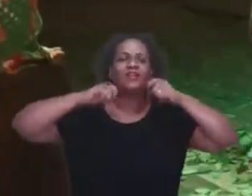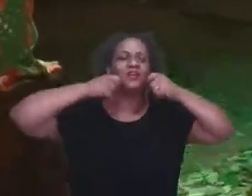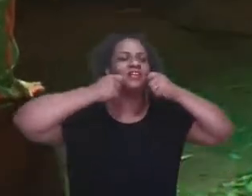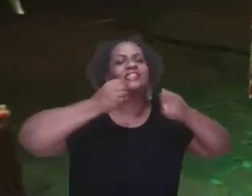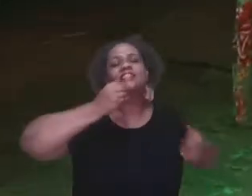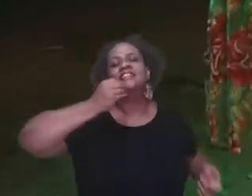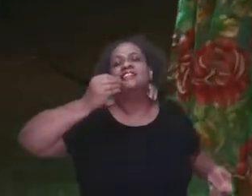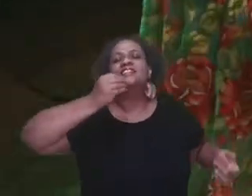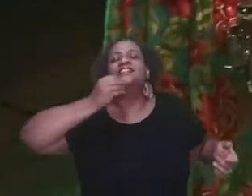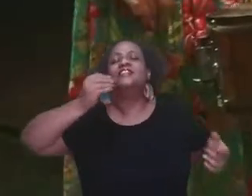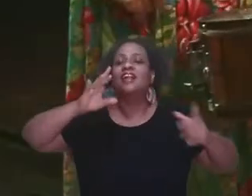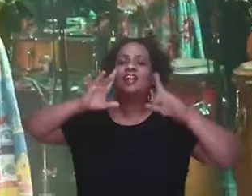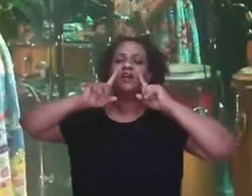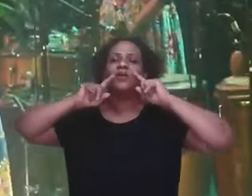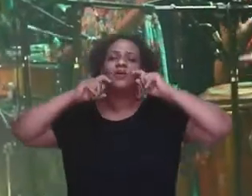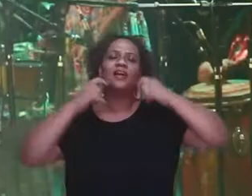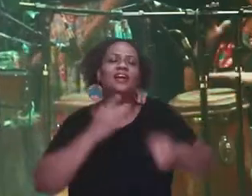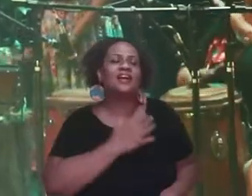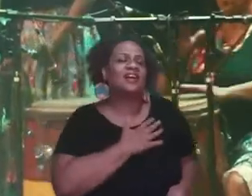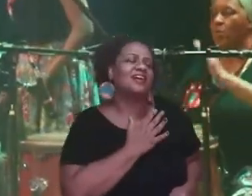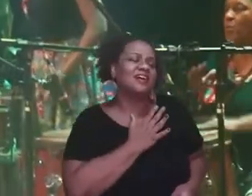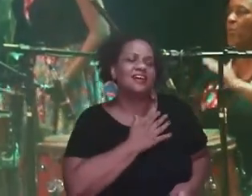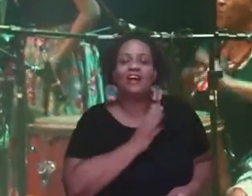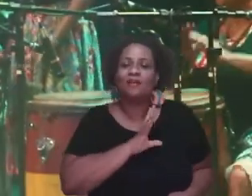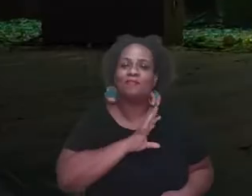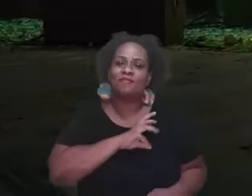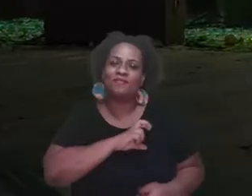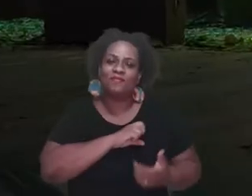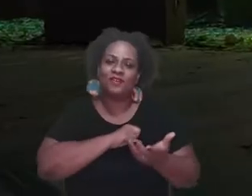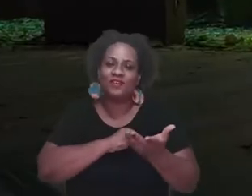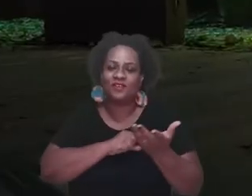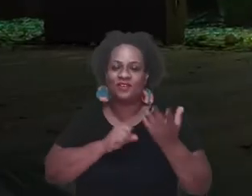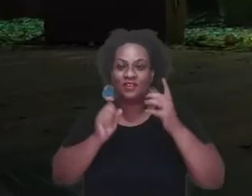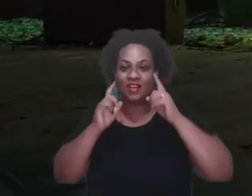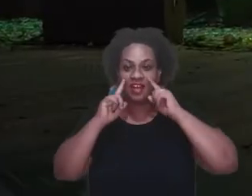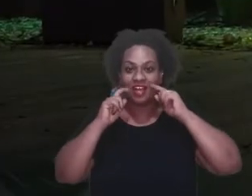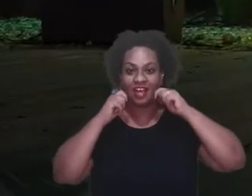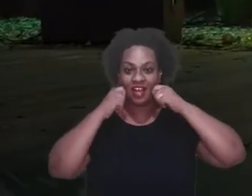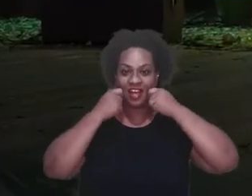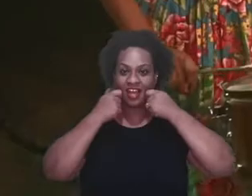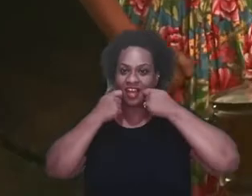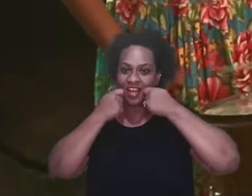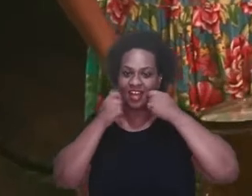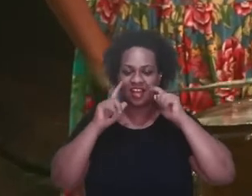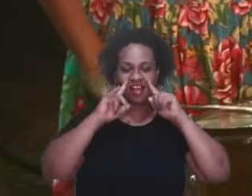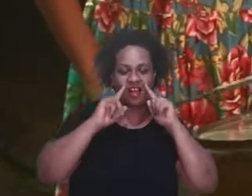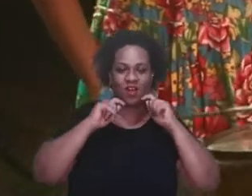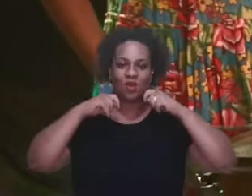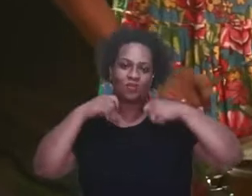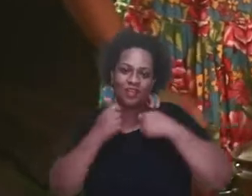na minha Lagoa minha Lagoa Ana homem Alagoana minha